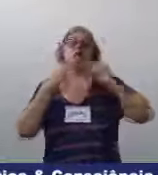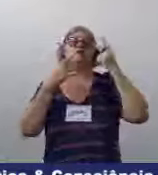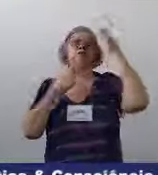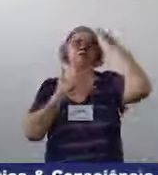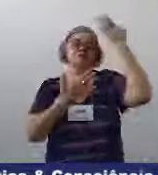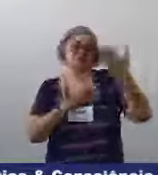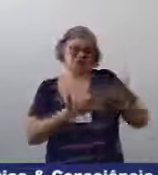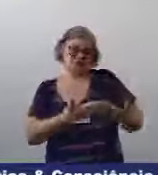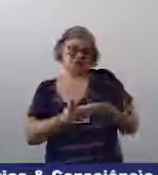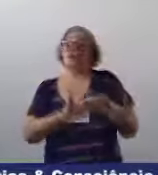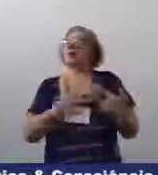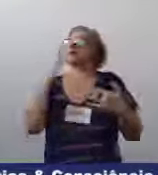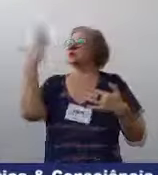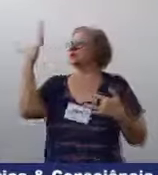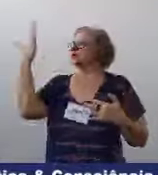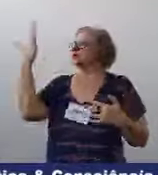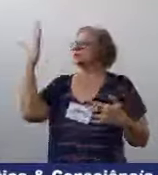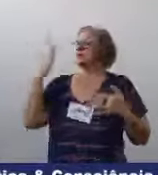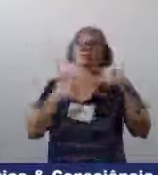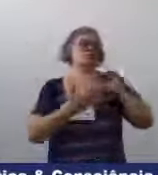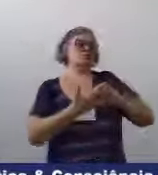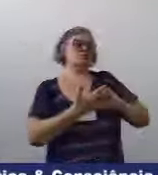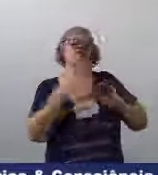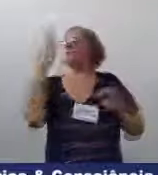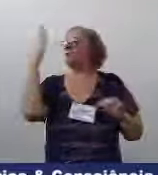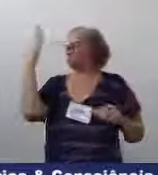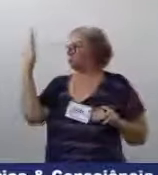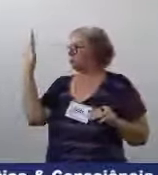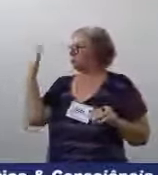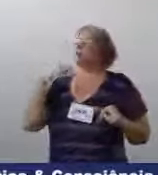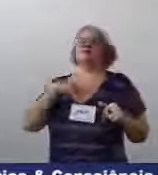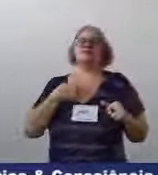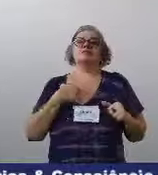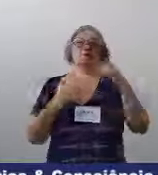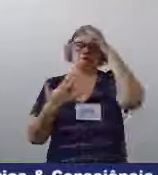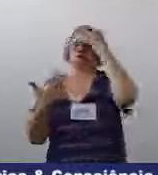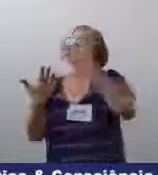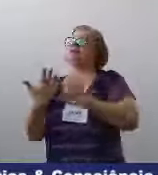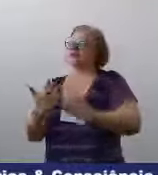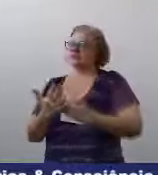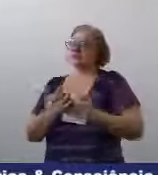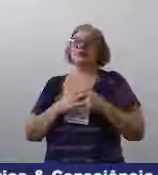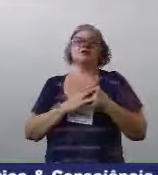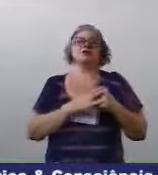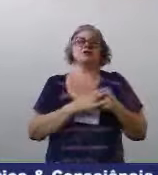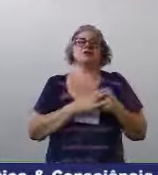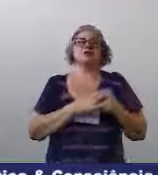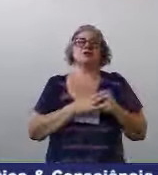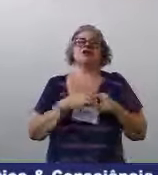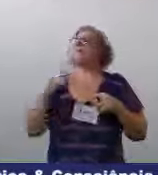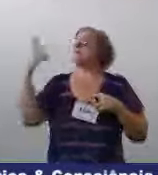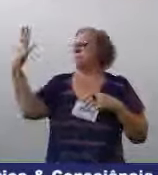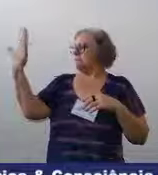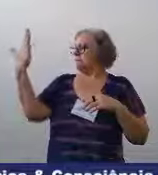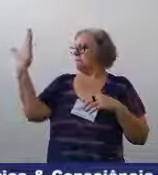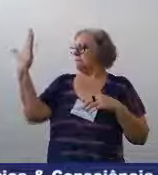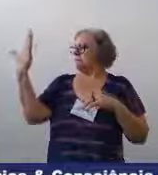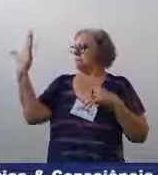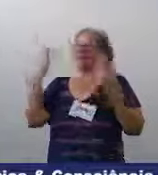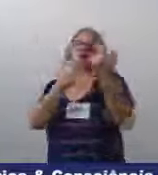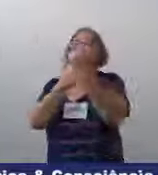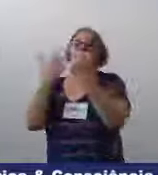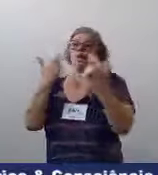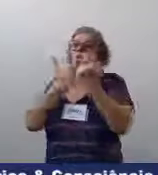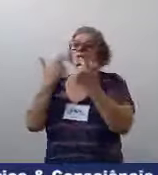todos acreditamos na nossa imagem no espelho plano. Nos olhamos ali no espelho, verificamos a nossa imagem, e sabemos, embora às vezes